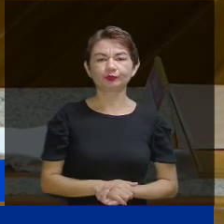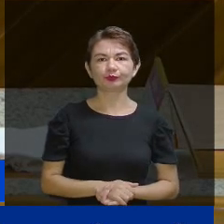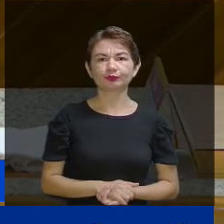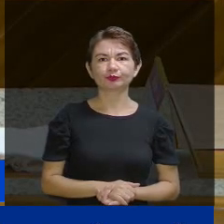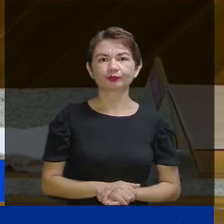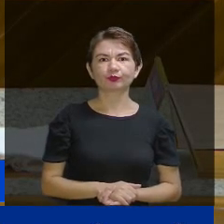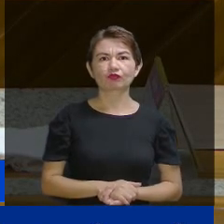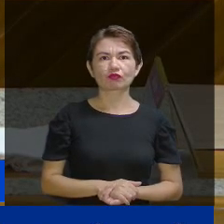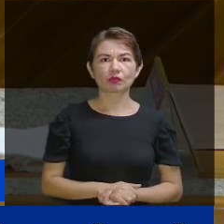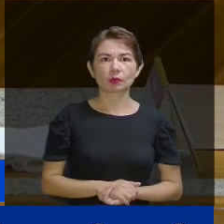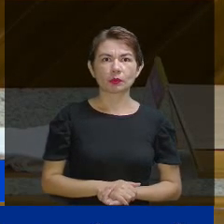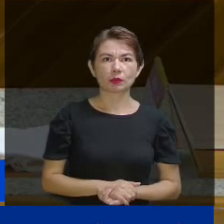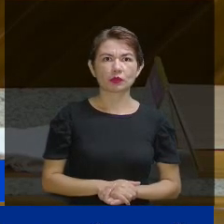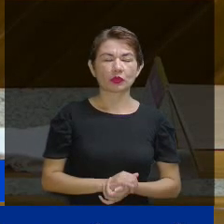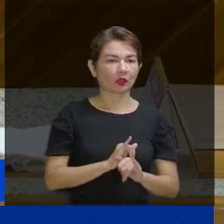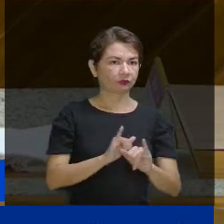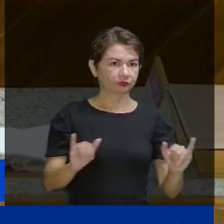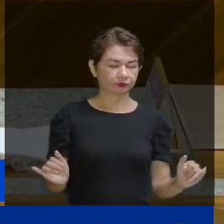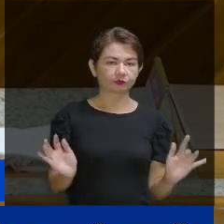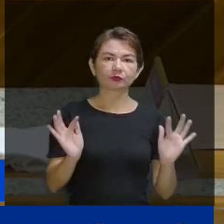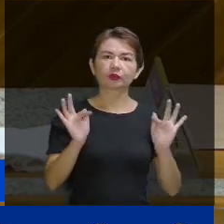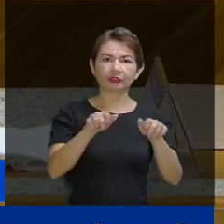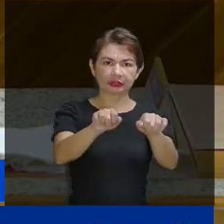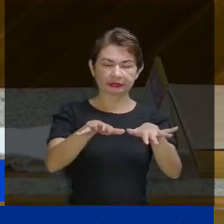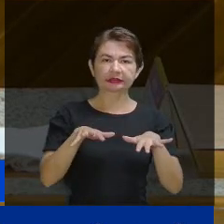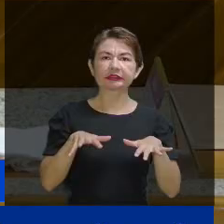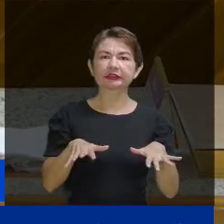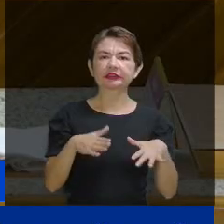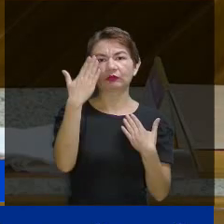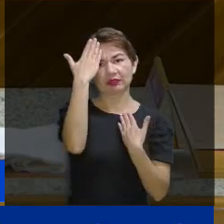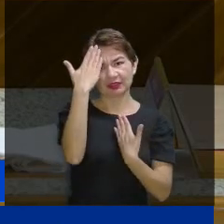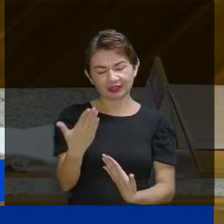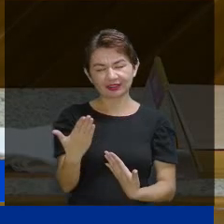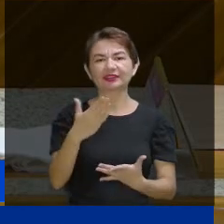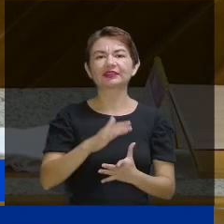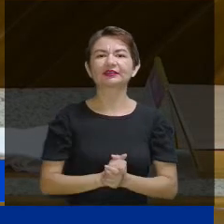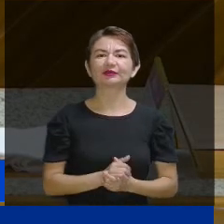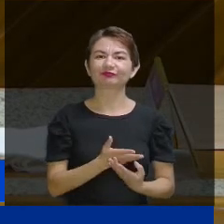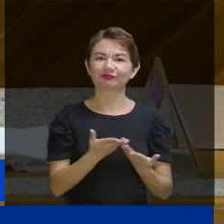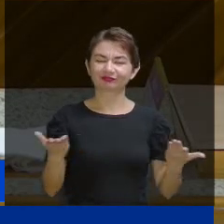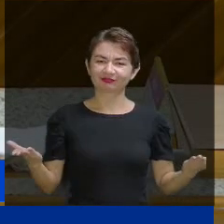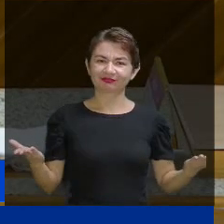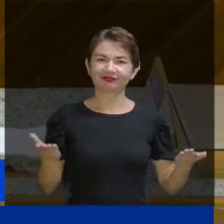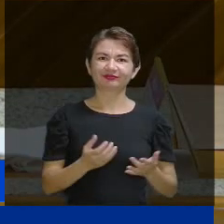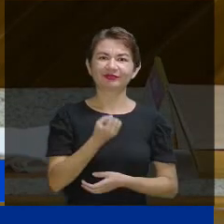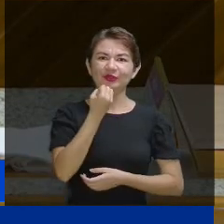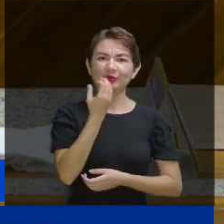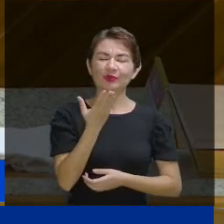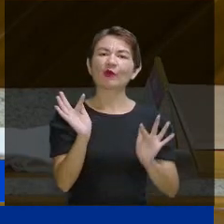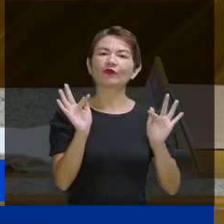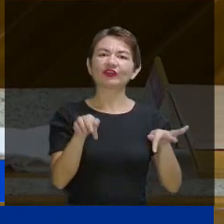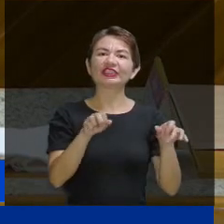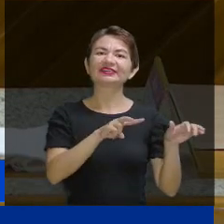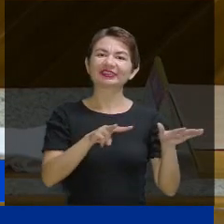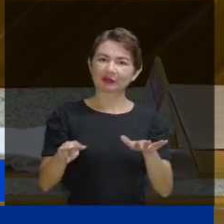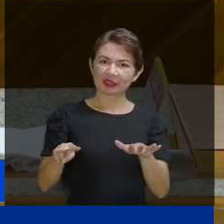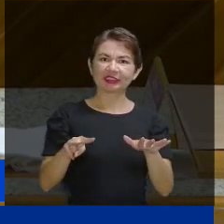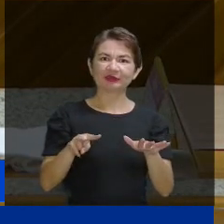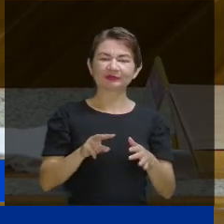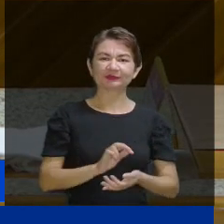Eu não nada mais a ver da tratada, dou por encerrada a presente sessão, agradecendo e desejando a todas e todos um bom final de